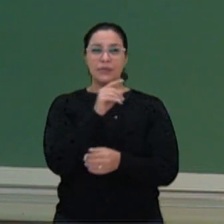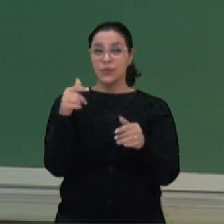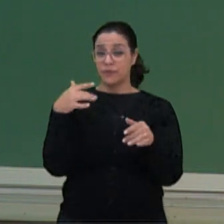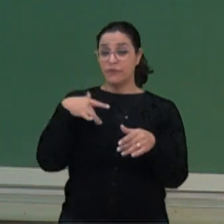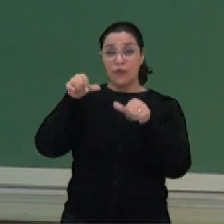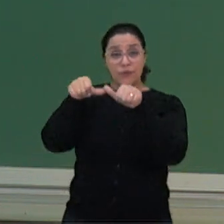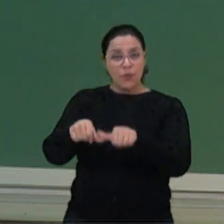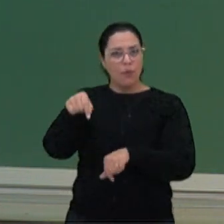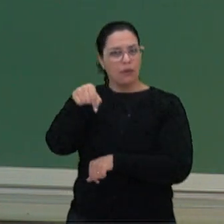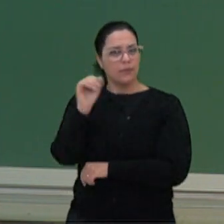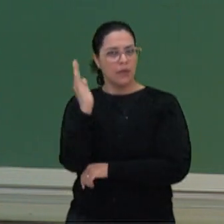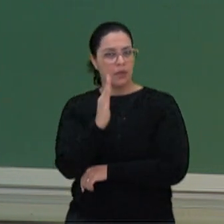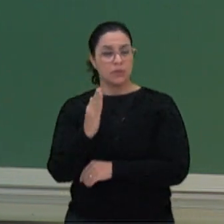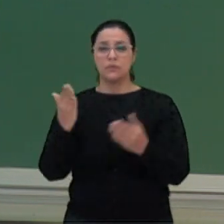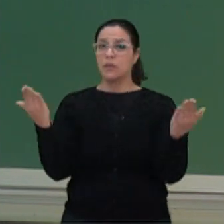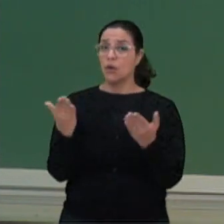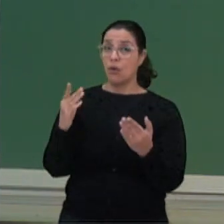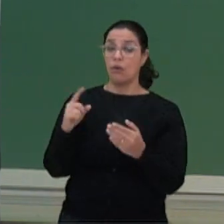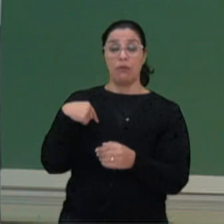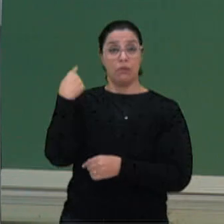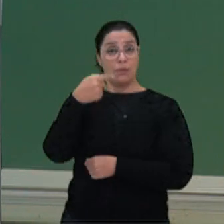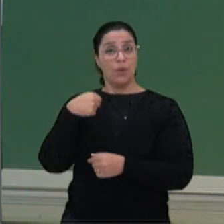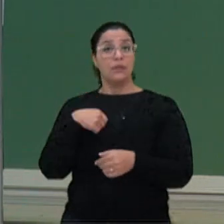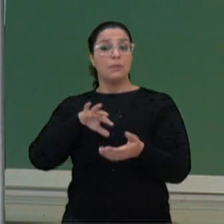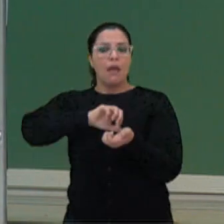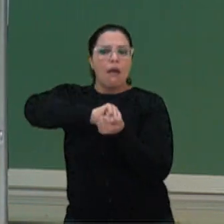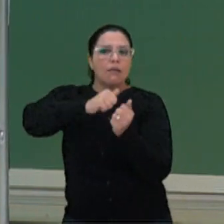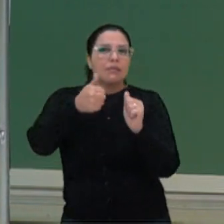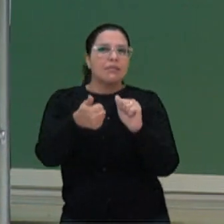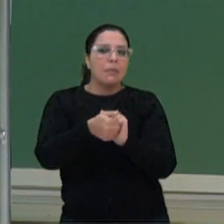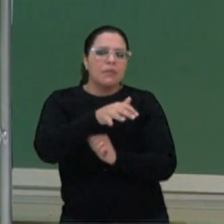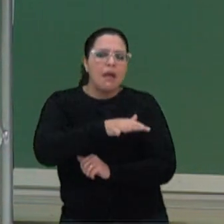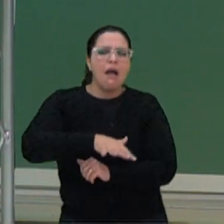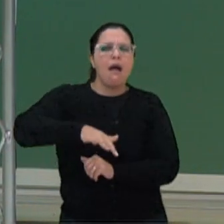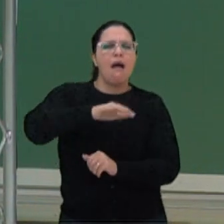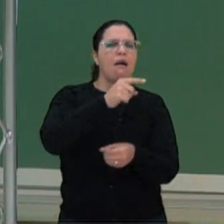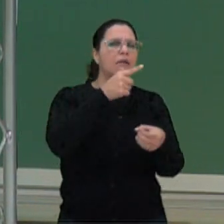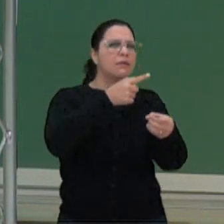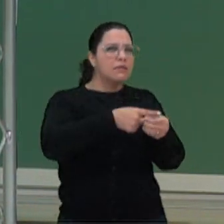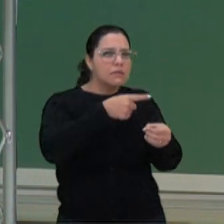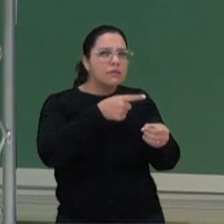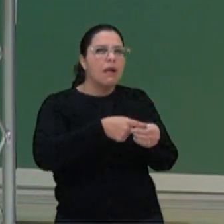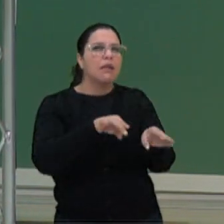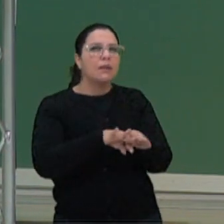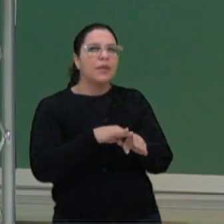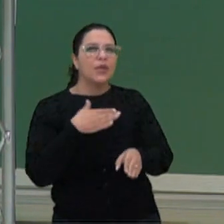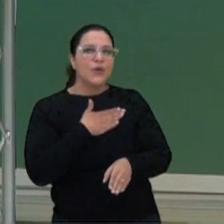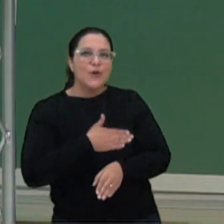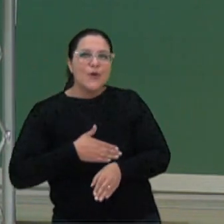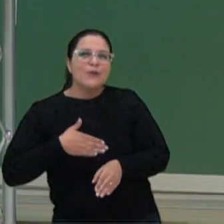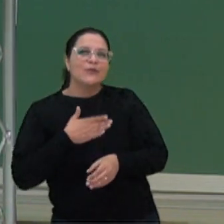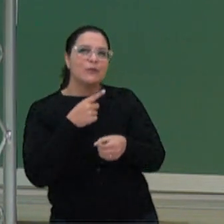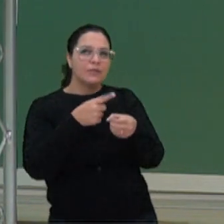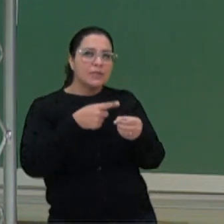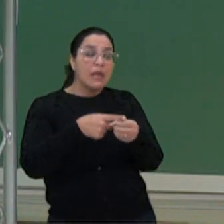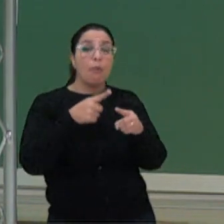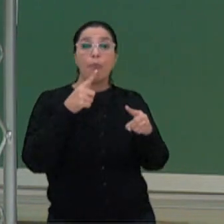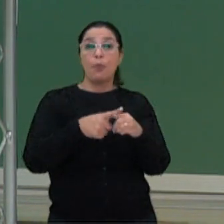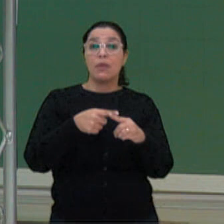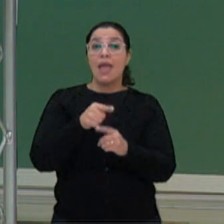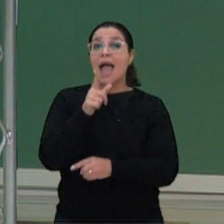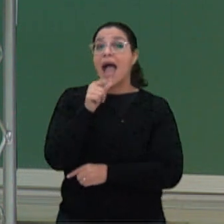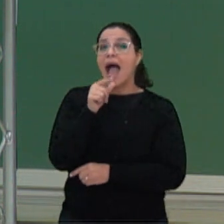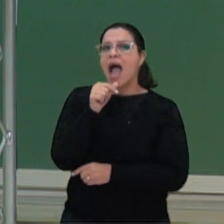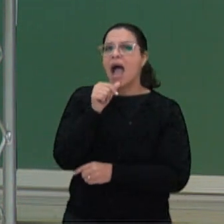por aqui, ok? Depois ele começou a se adaptar melhor ao ambiente urbano, né? Gostou mais do ambiente urbano por quê?